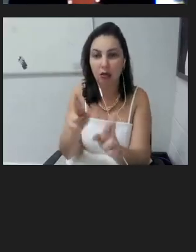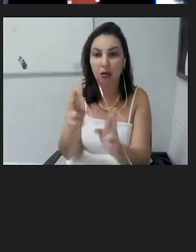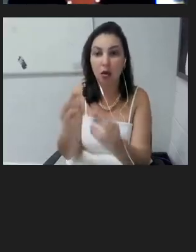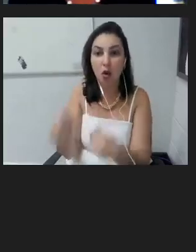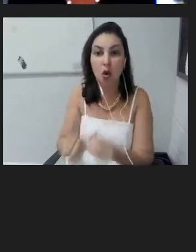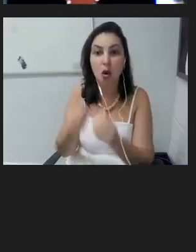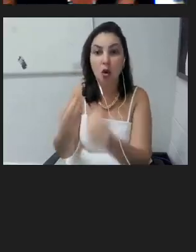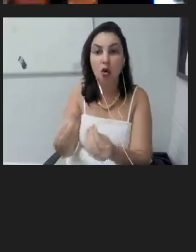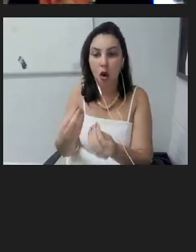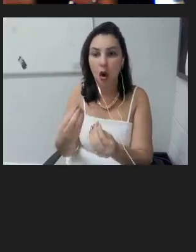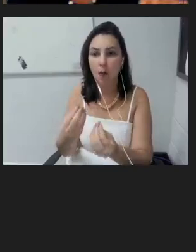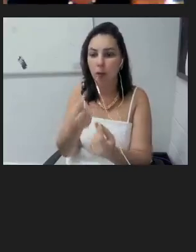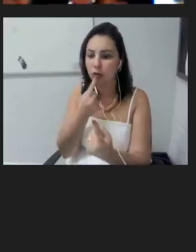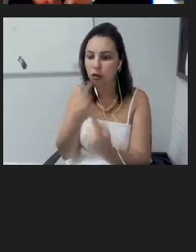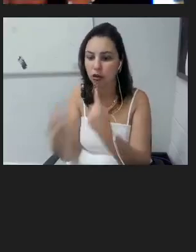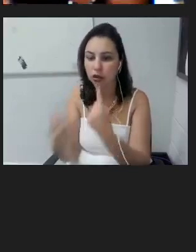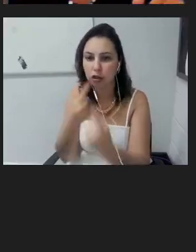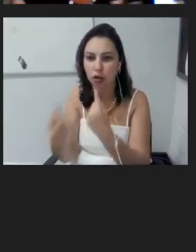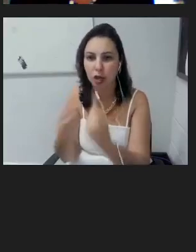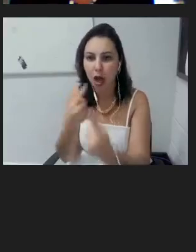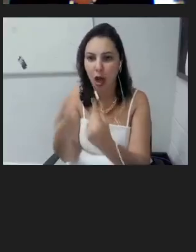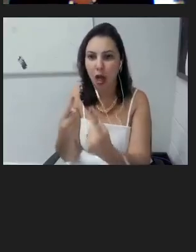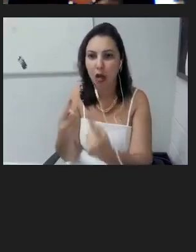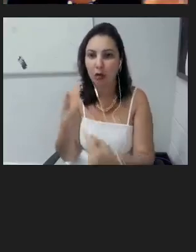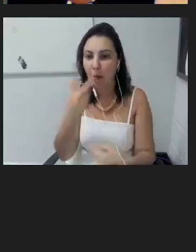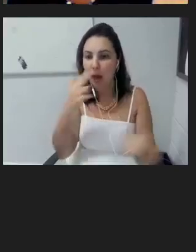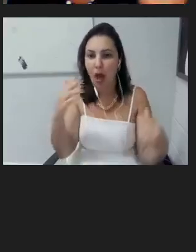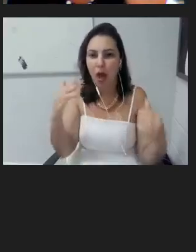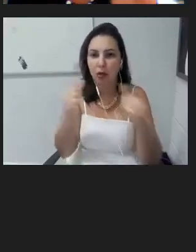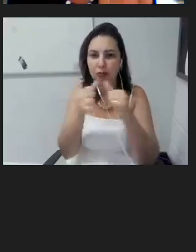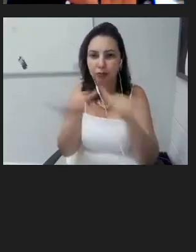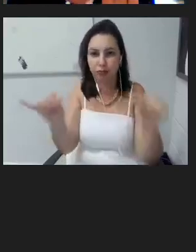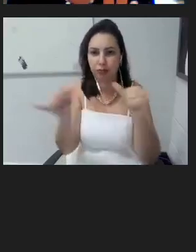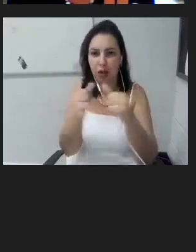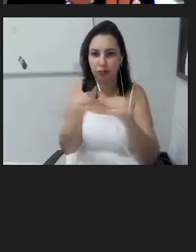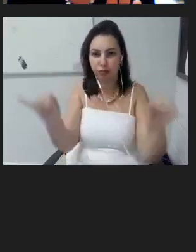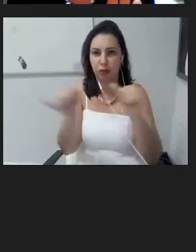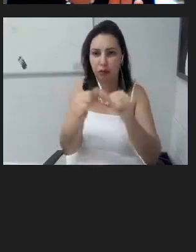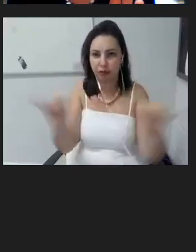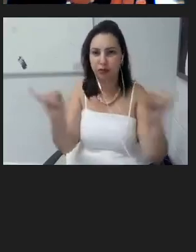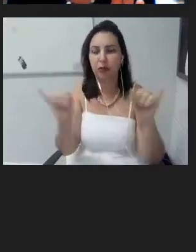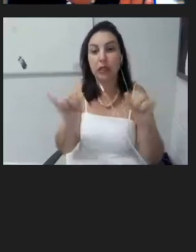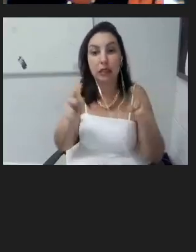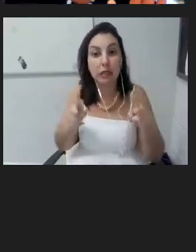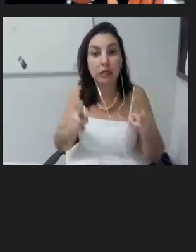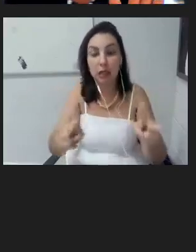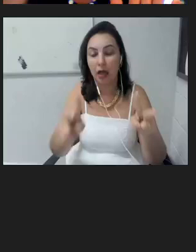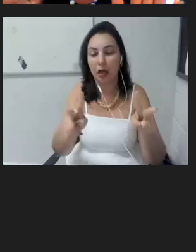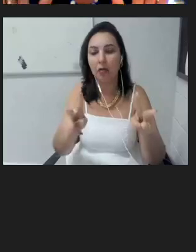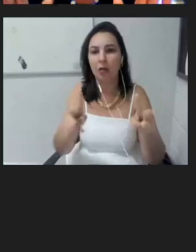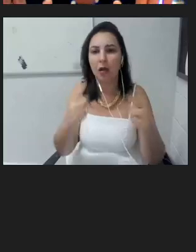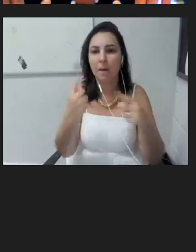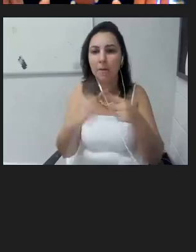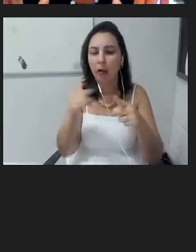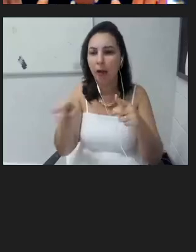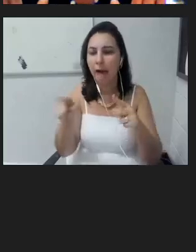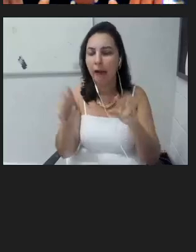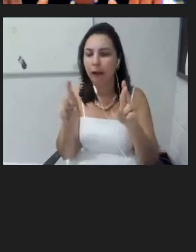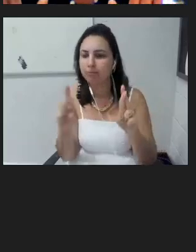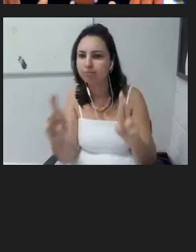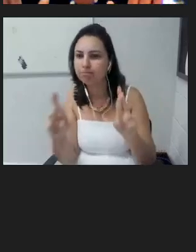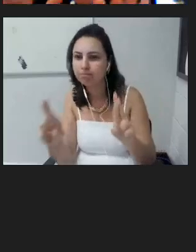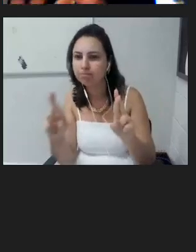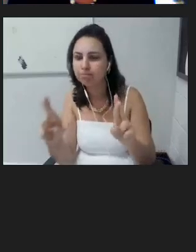diálogo com o outro, vai estar o tempo inteiro em choque. Uma expectativa de um lado com uma expectativa